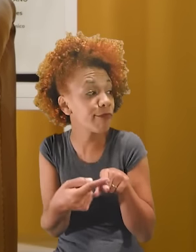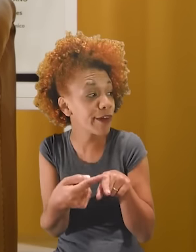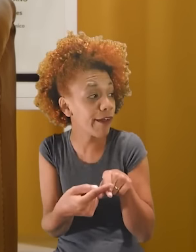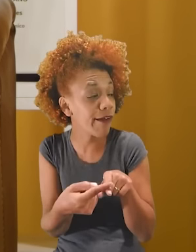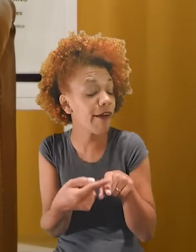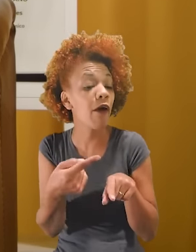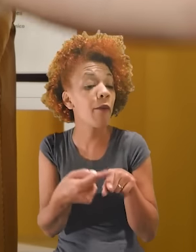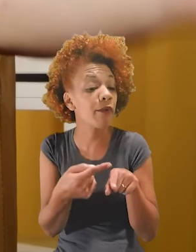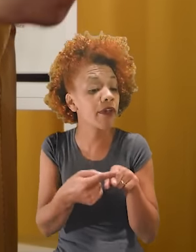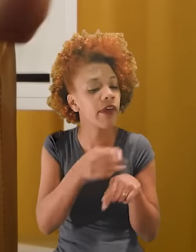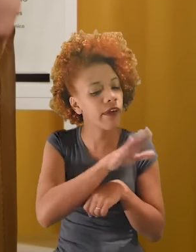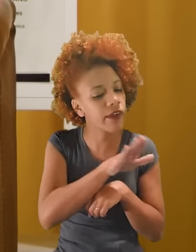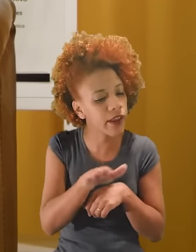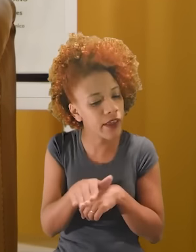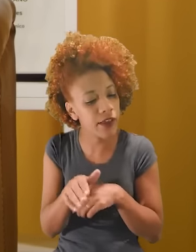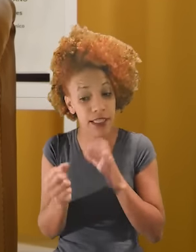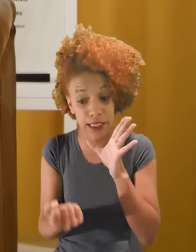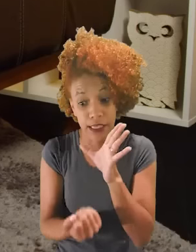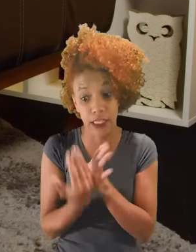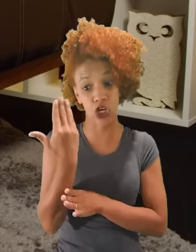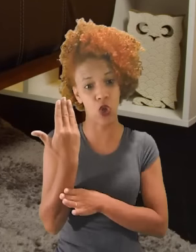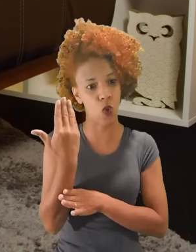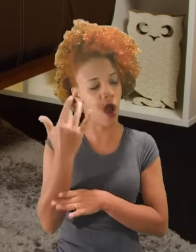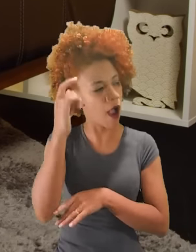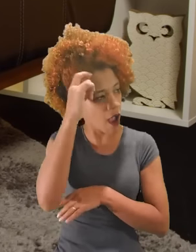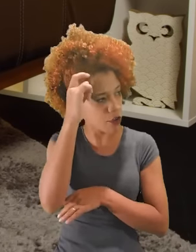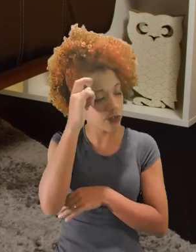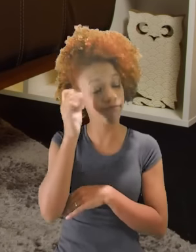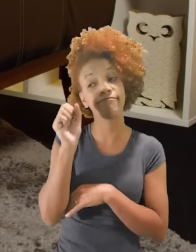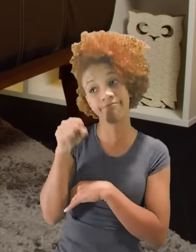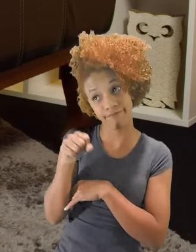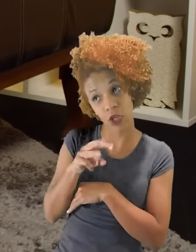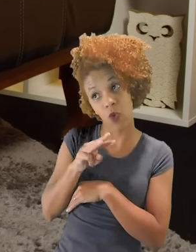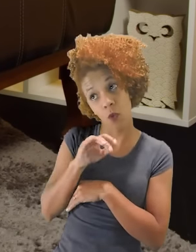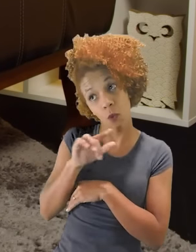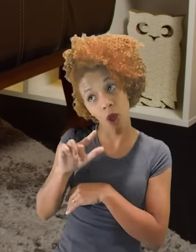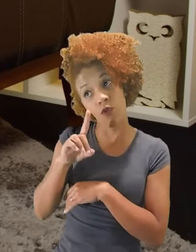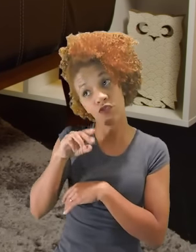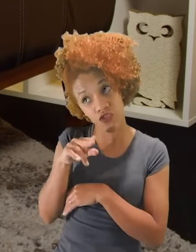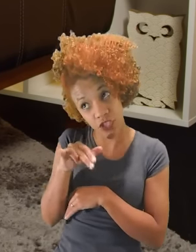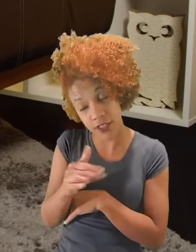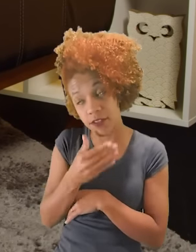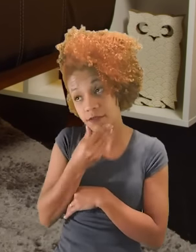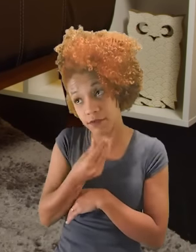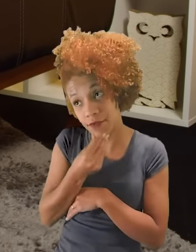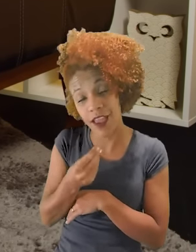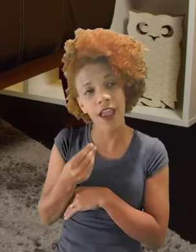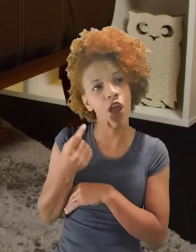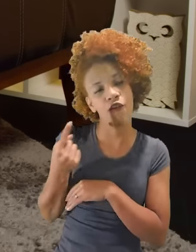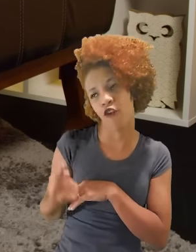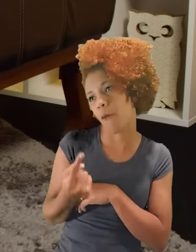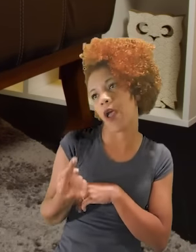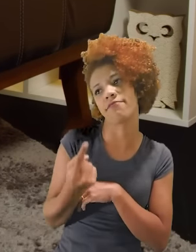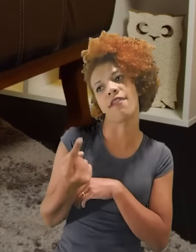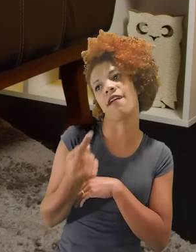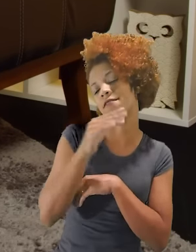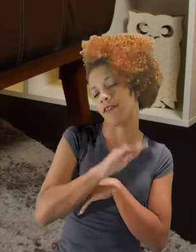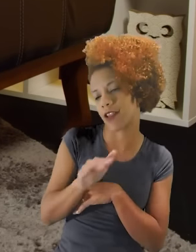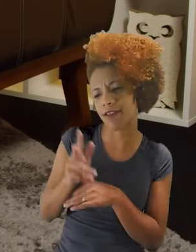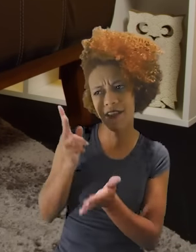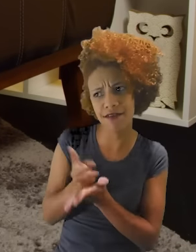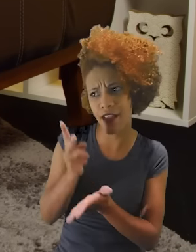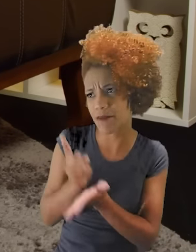Porque é uma criança que construiu a Disney. É isso aí. O Walt Disney, uau, na verdade, ele foi... uma eterna criança. Até o fim dos seus dias,